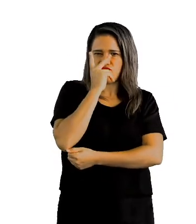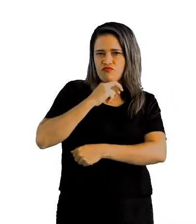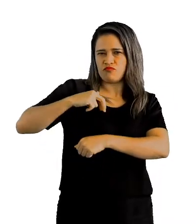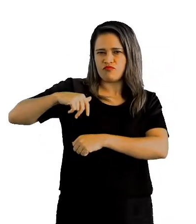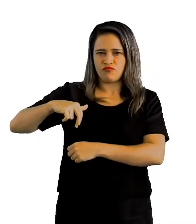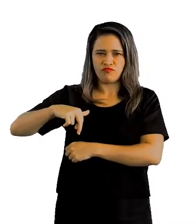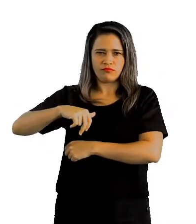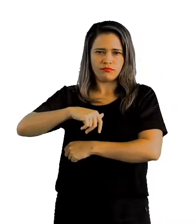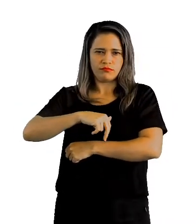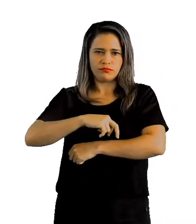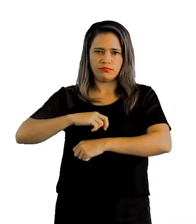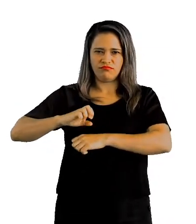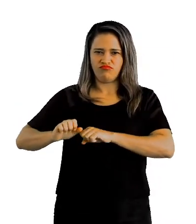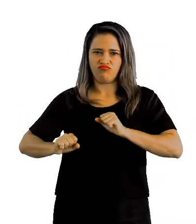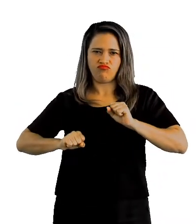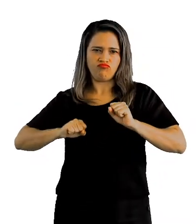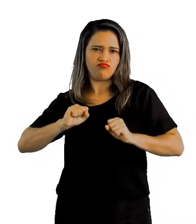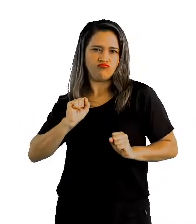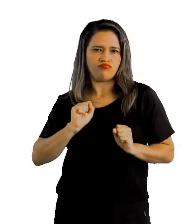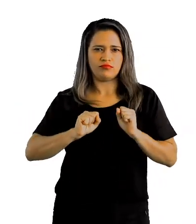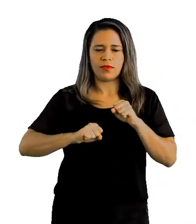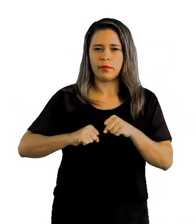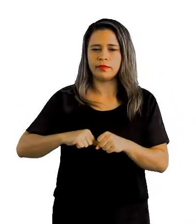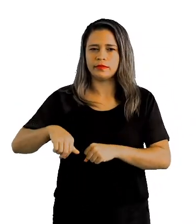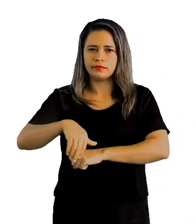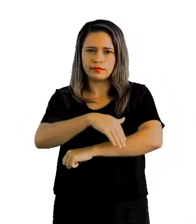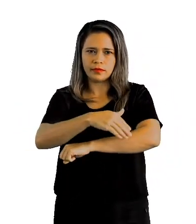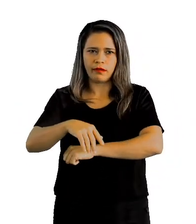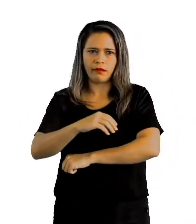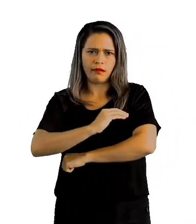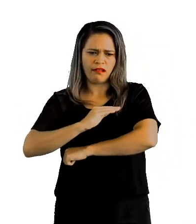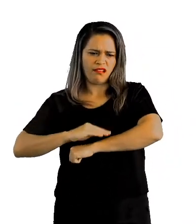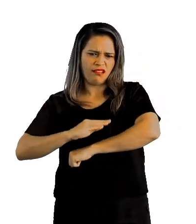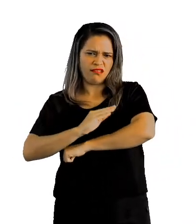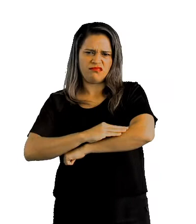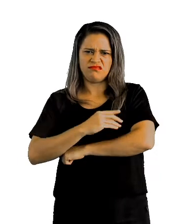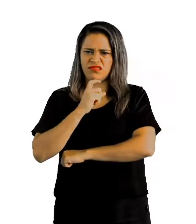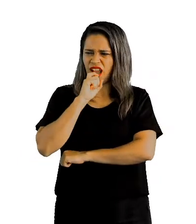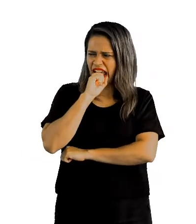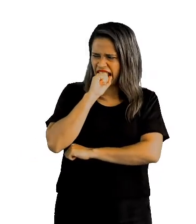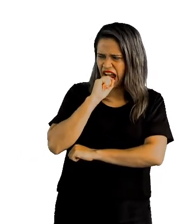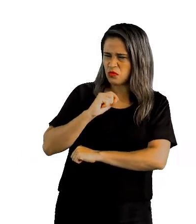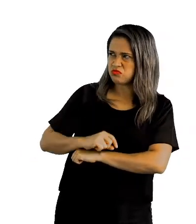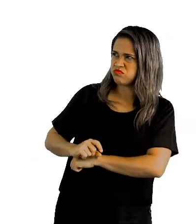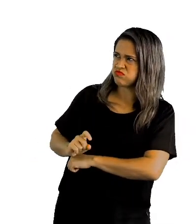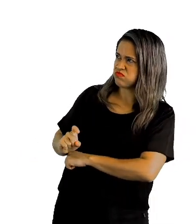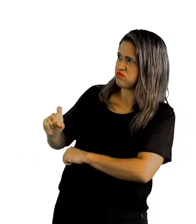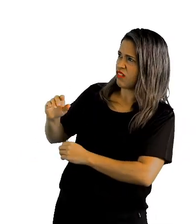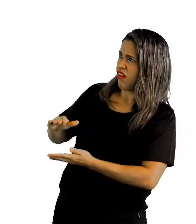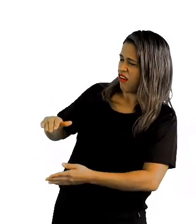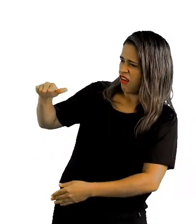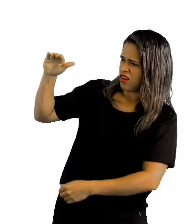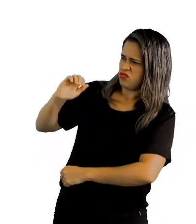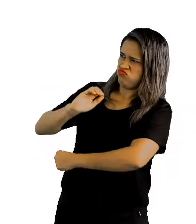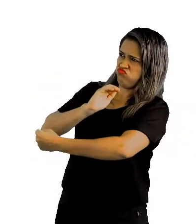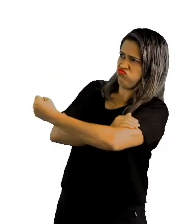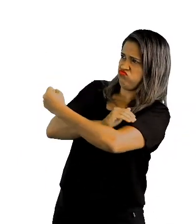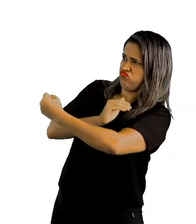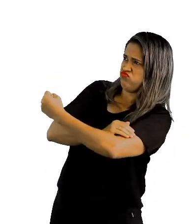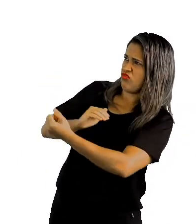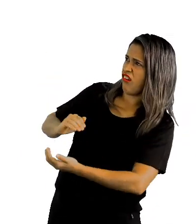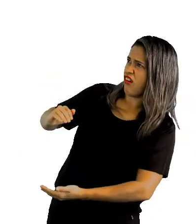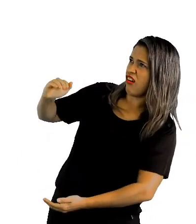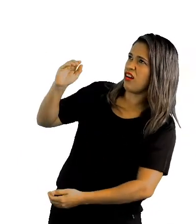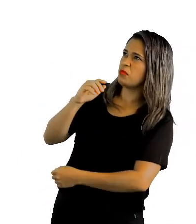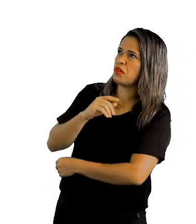de um riacho. Aí a rã ficou com inveja do seu tamanho e da sua força. Daí começou a beber a